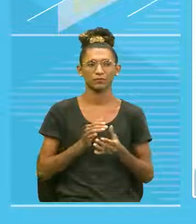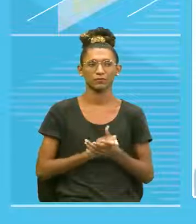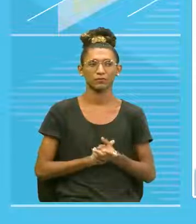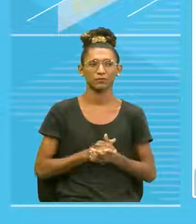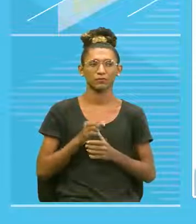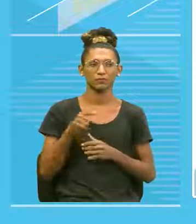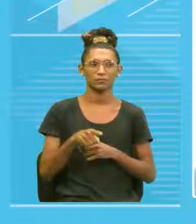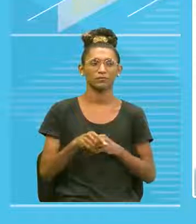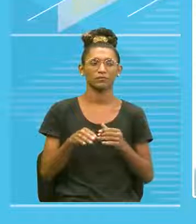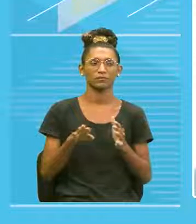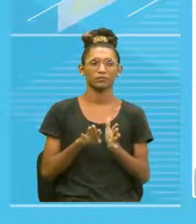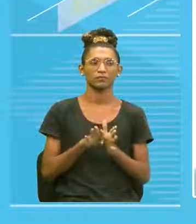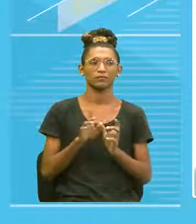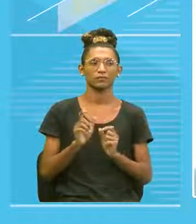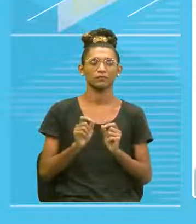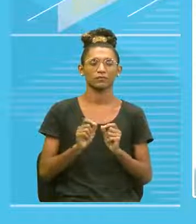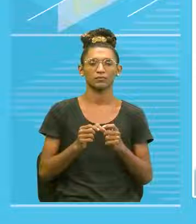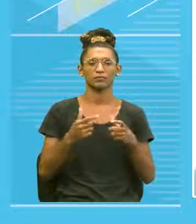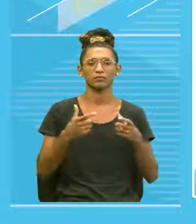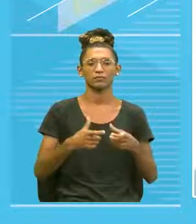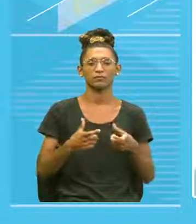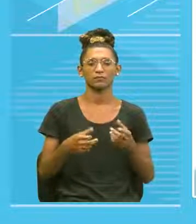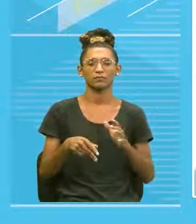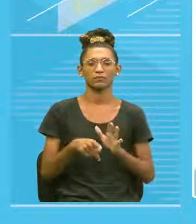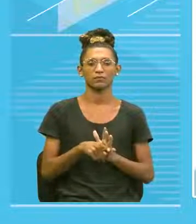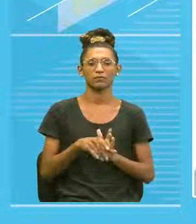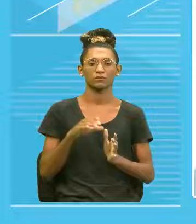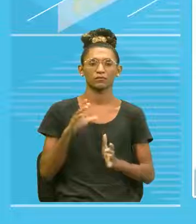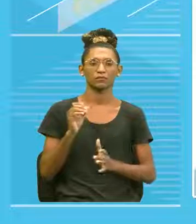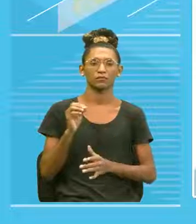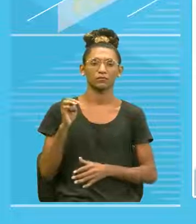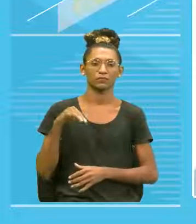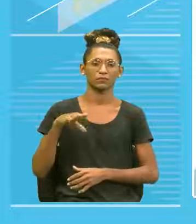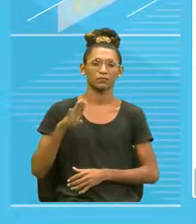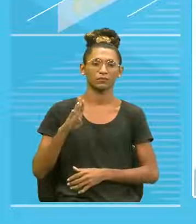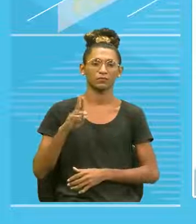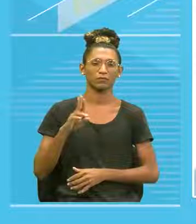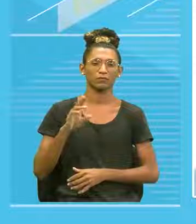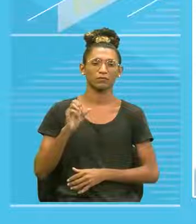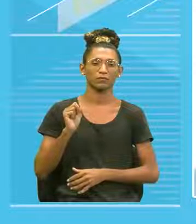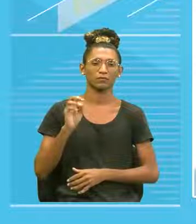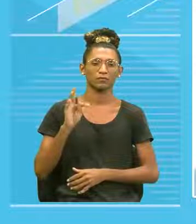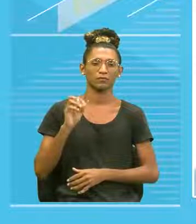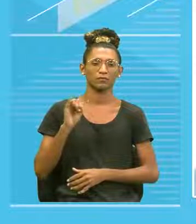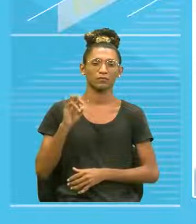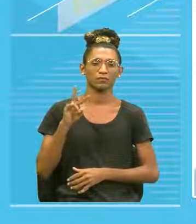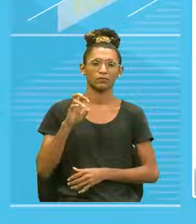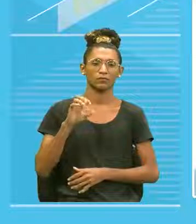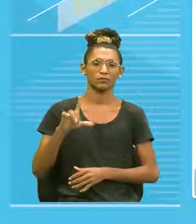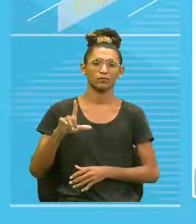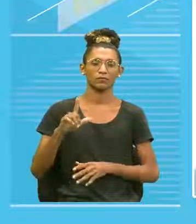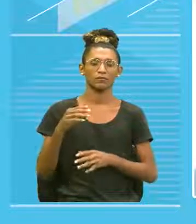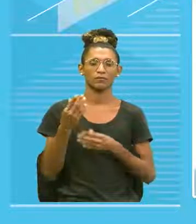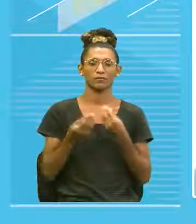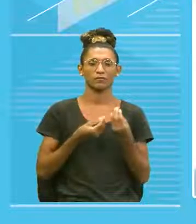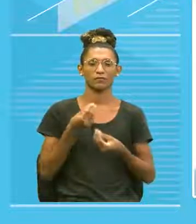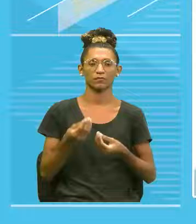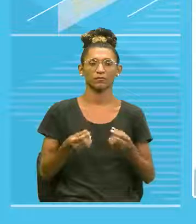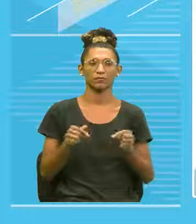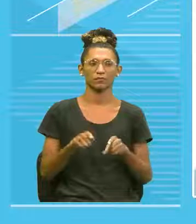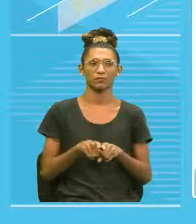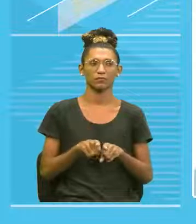se você chega Não posto de combustível lá nos Estados Unidos As bombas